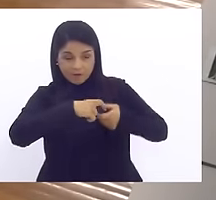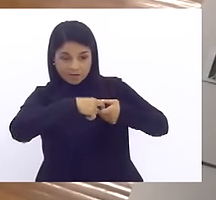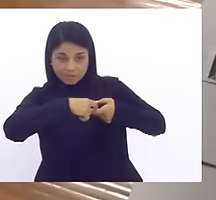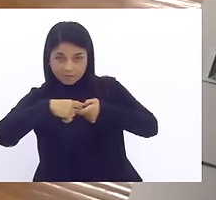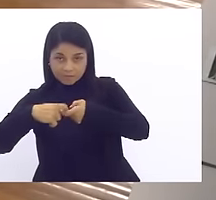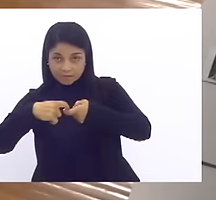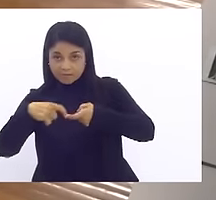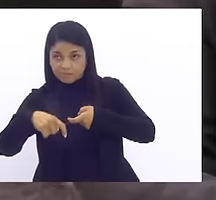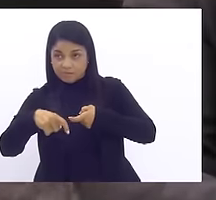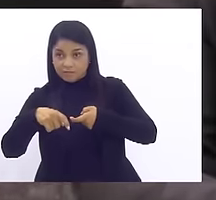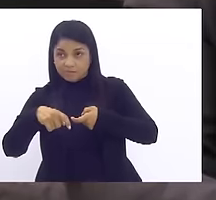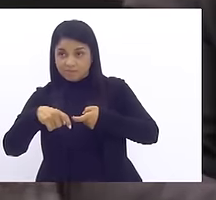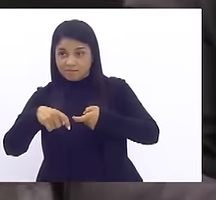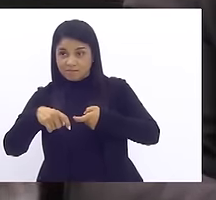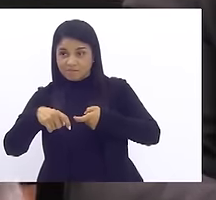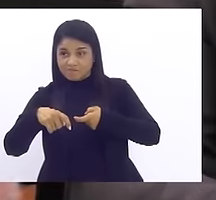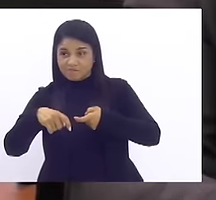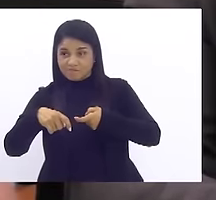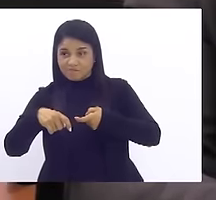força força